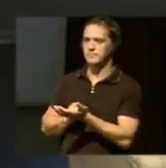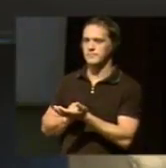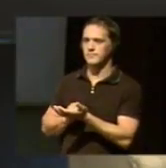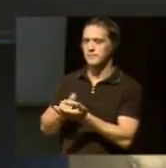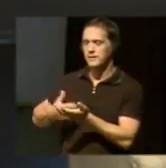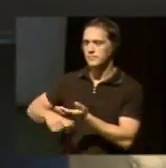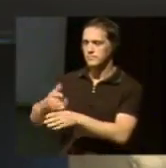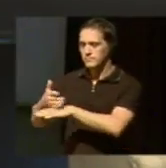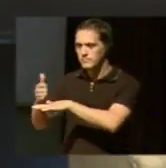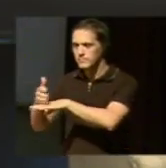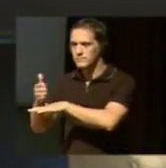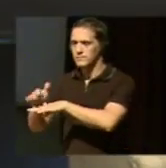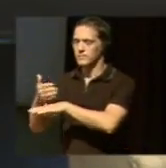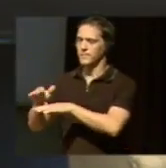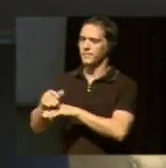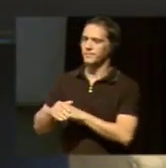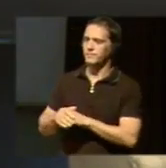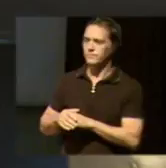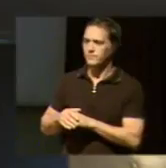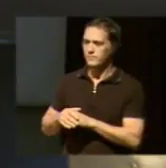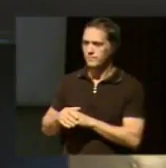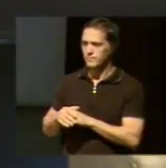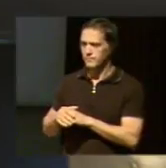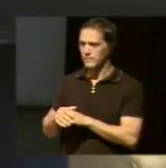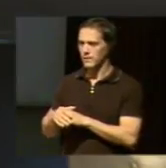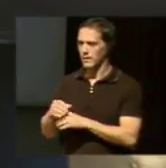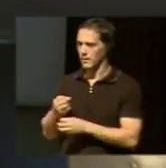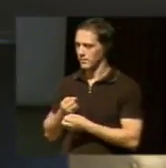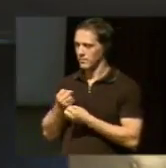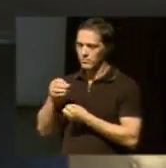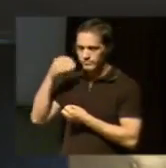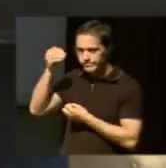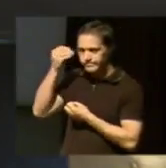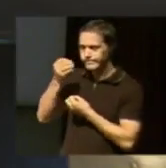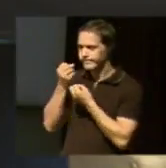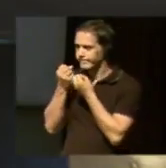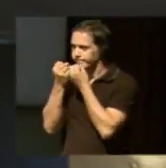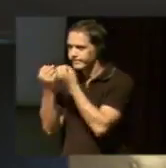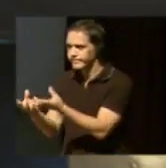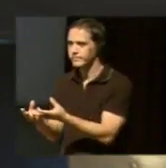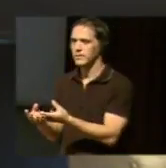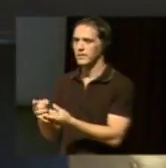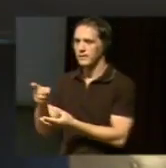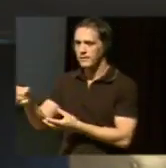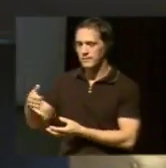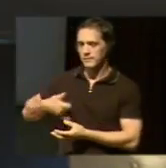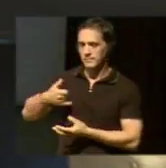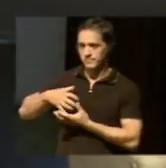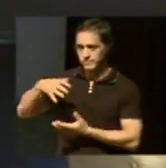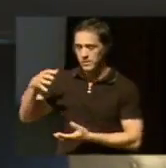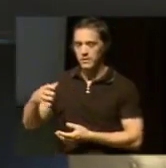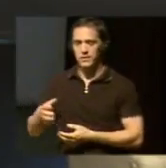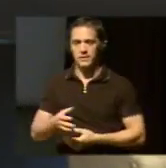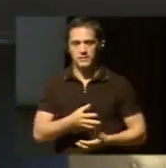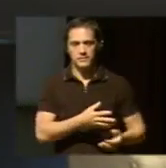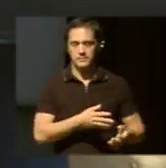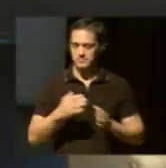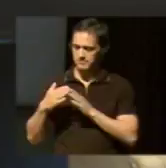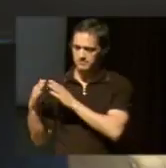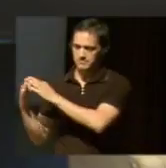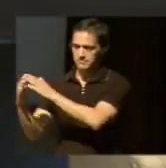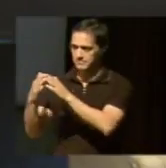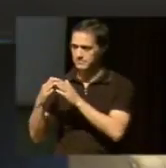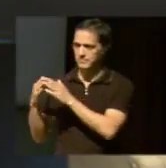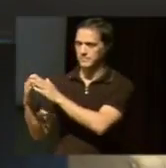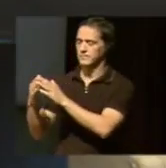um treinamento, e então eu passo adiante o meu conhecimento a pessoas de idade da minha vizinhança.